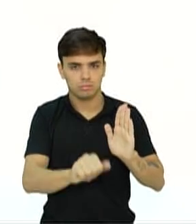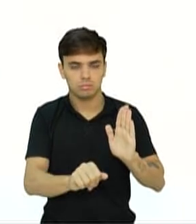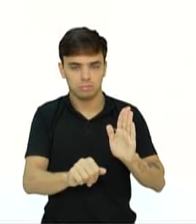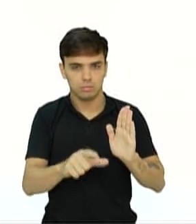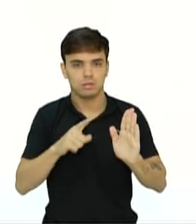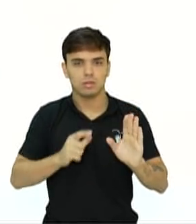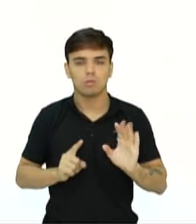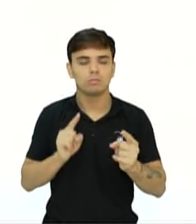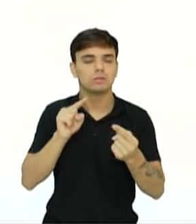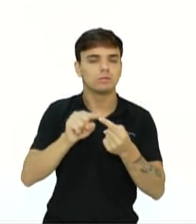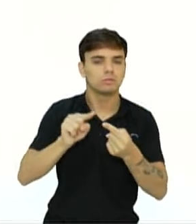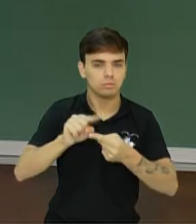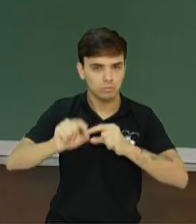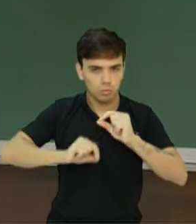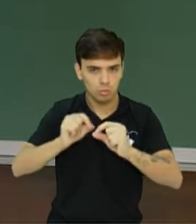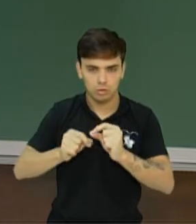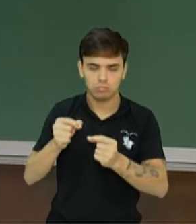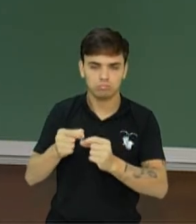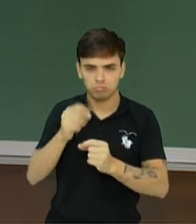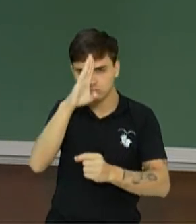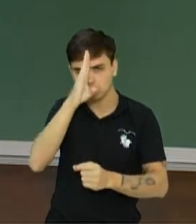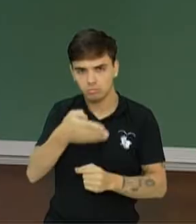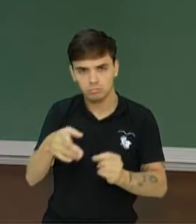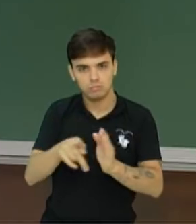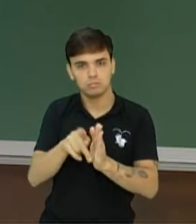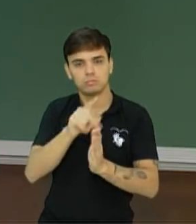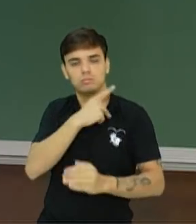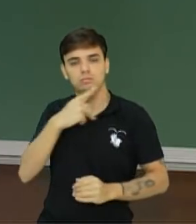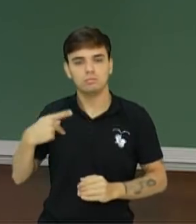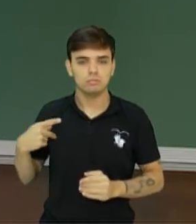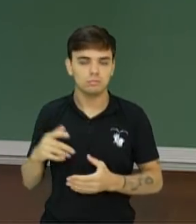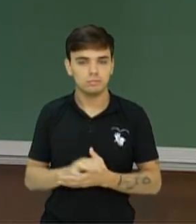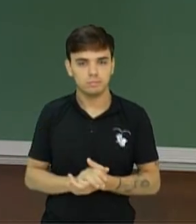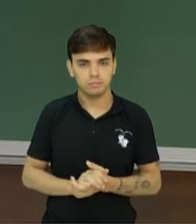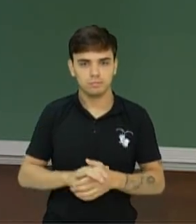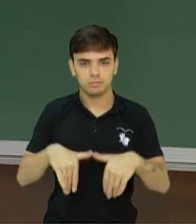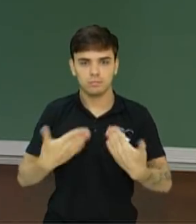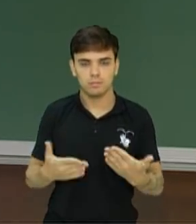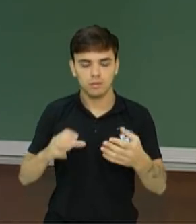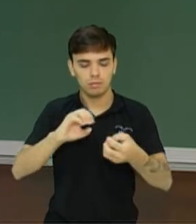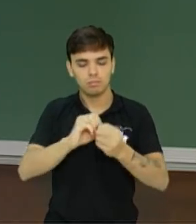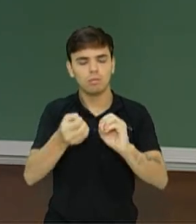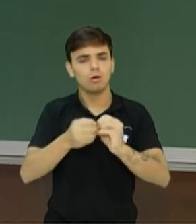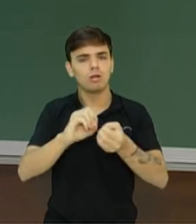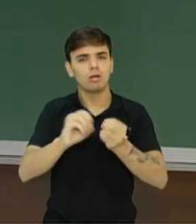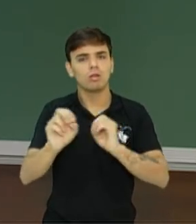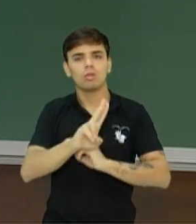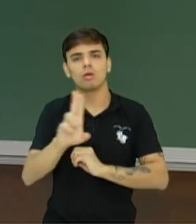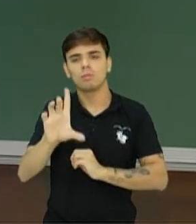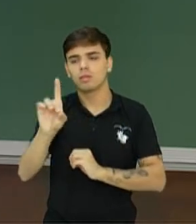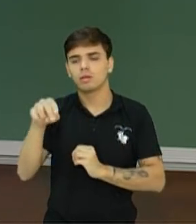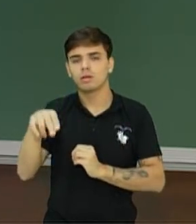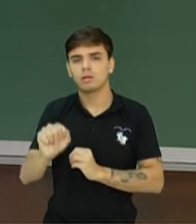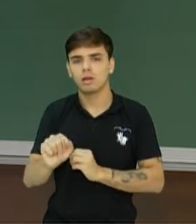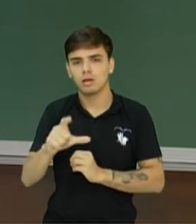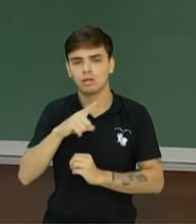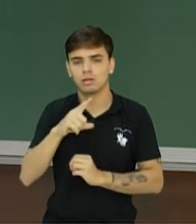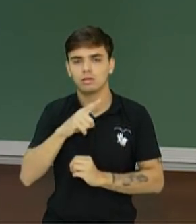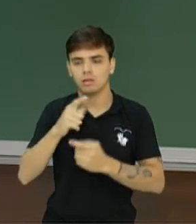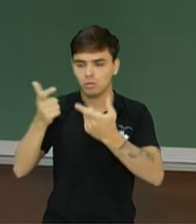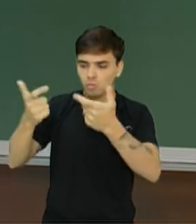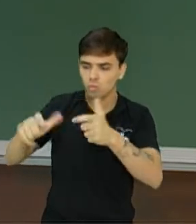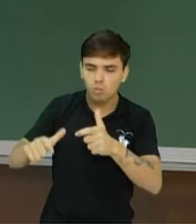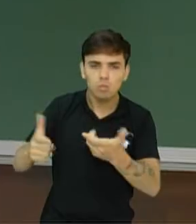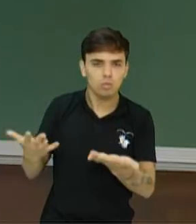como finalidade comandar a síntese de proteína. Então lá, essa molécula inteira chamada DNA, ela possui